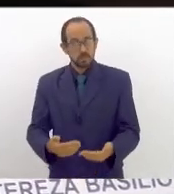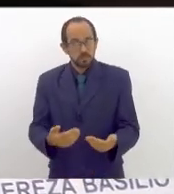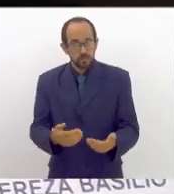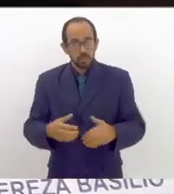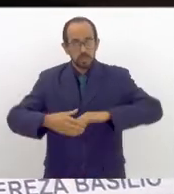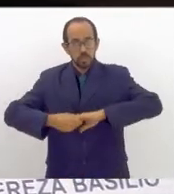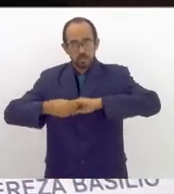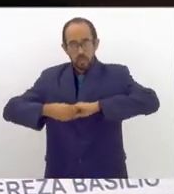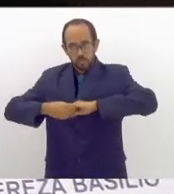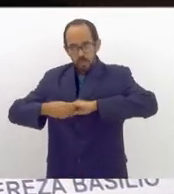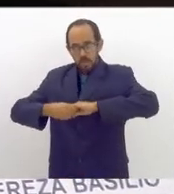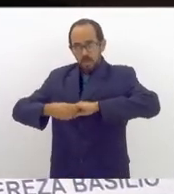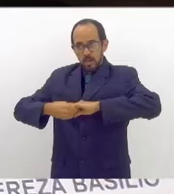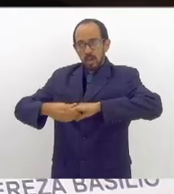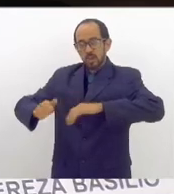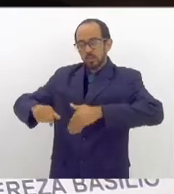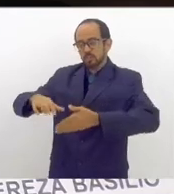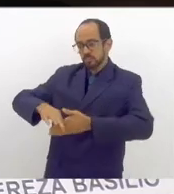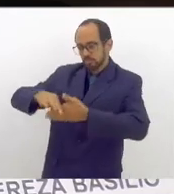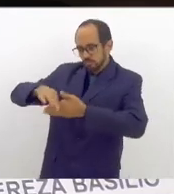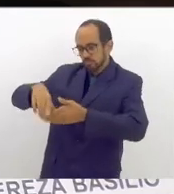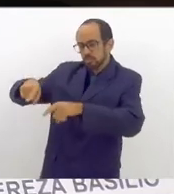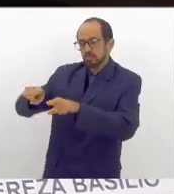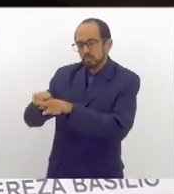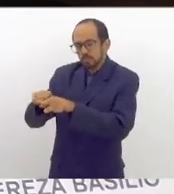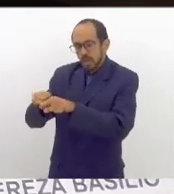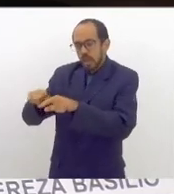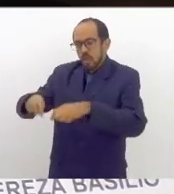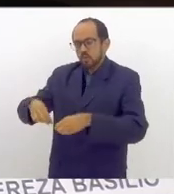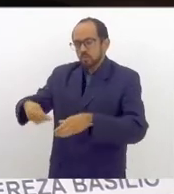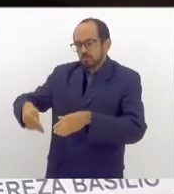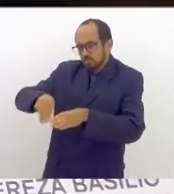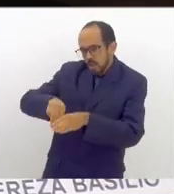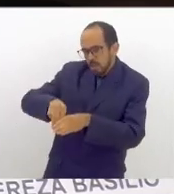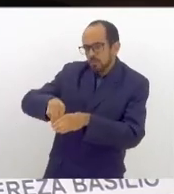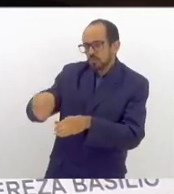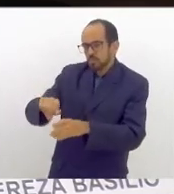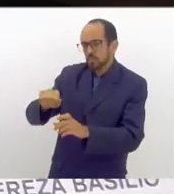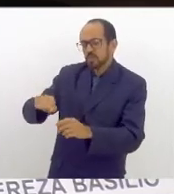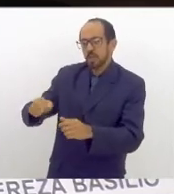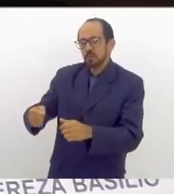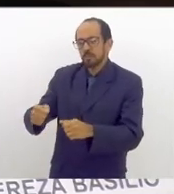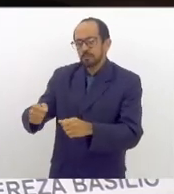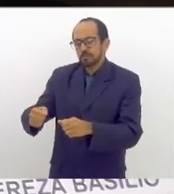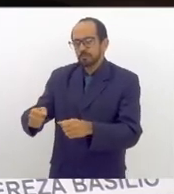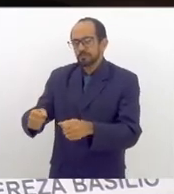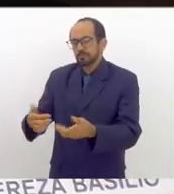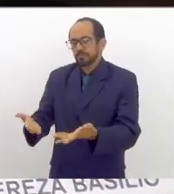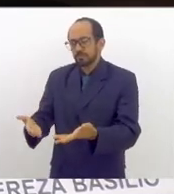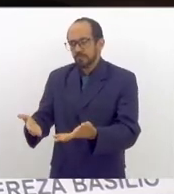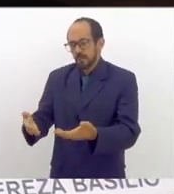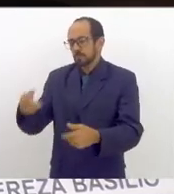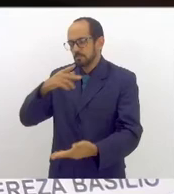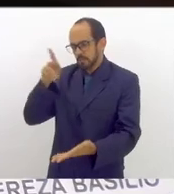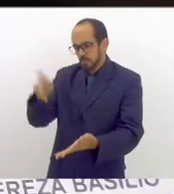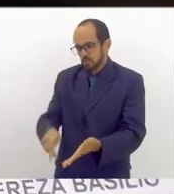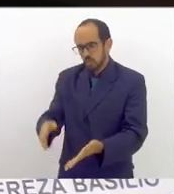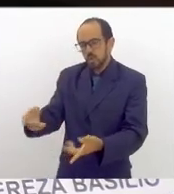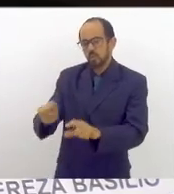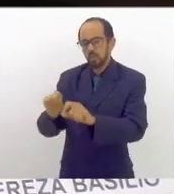as autoridades os membros do Ministério Público da magistratura presente na pessoa